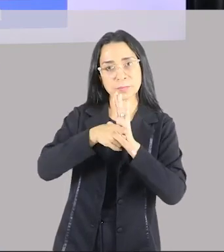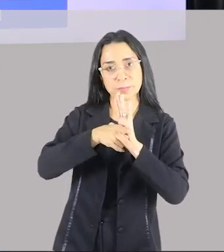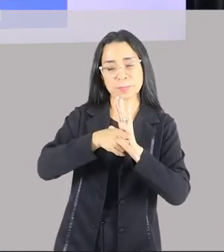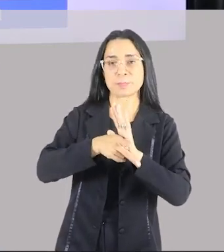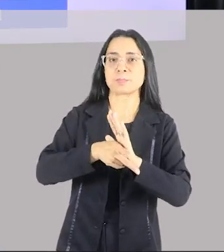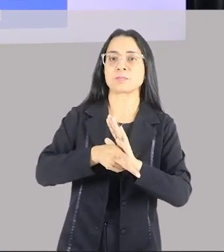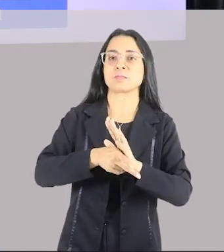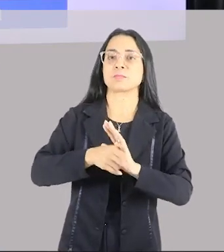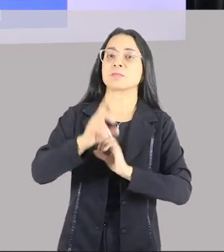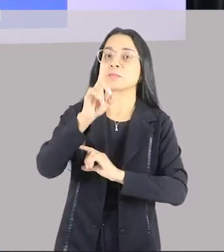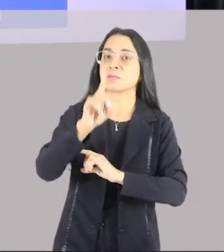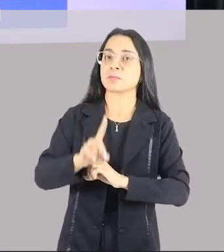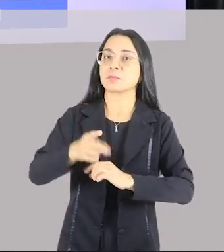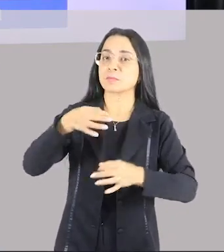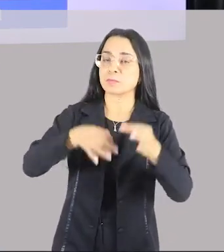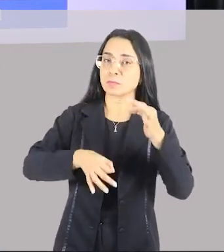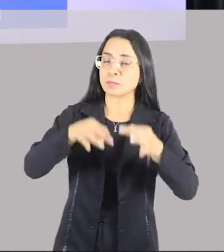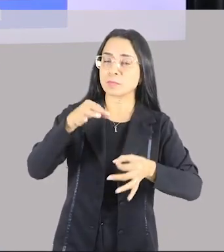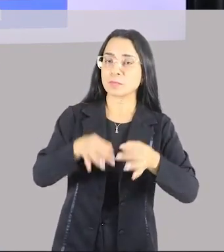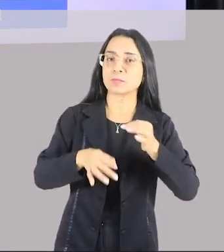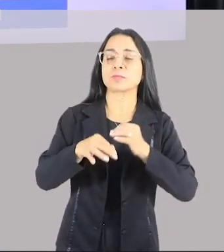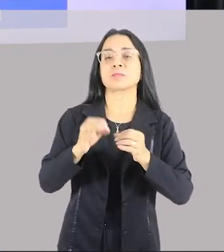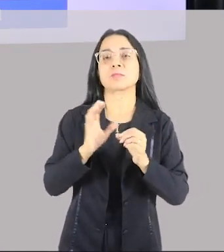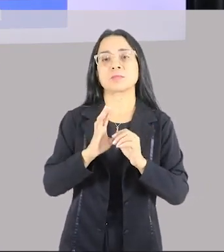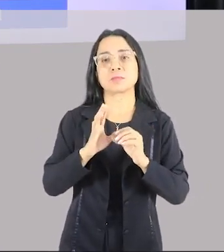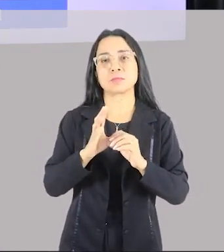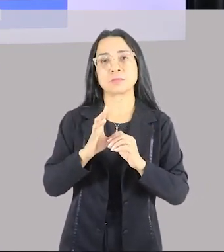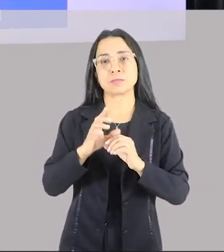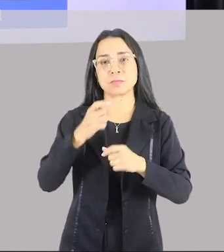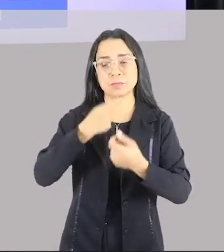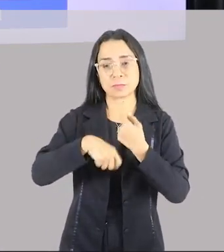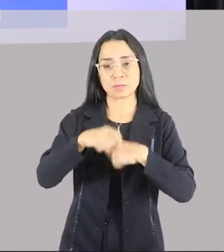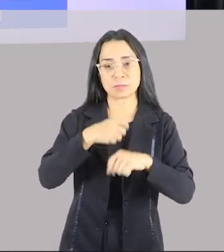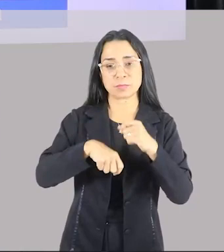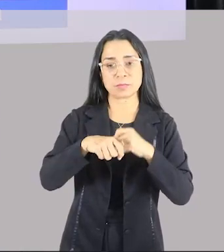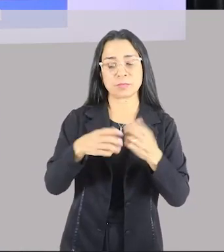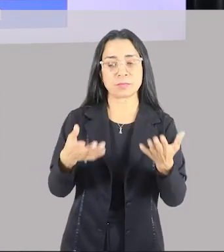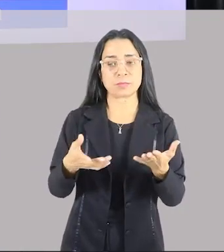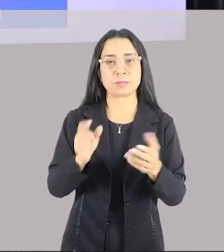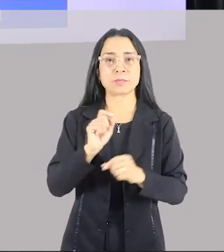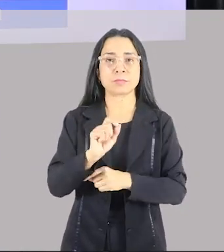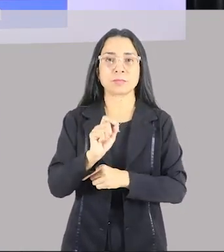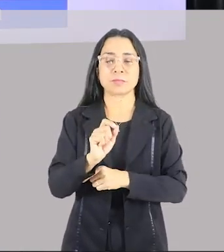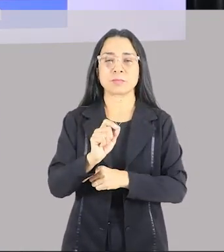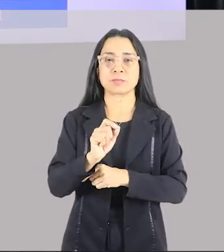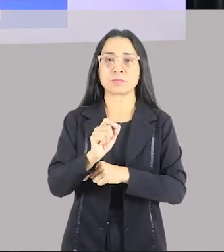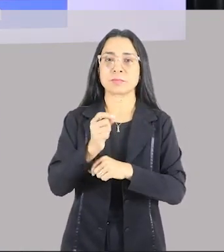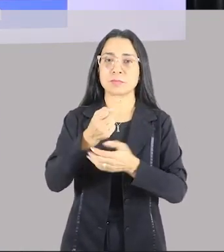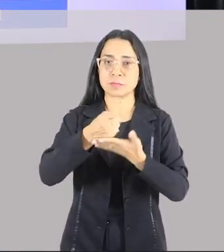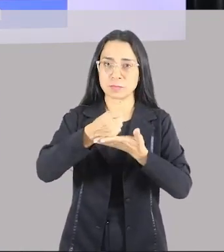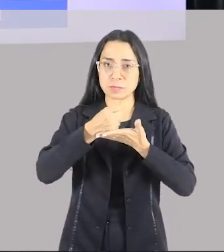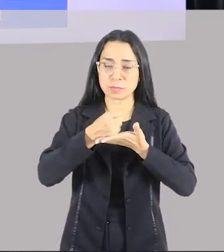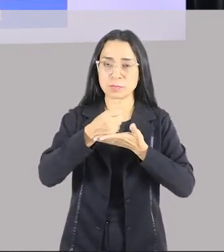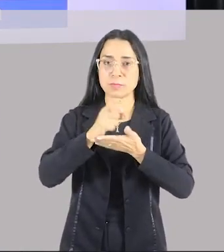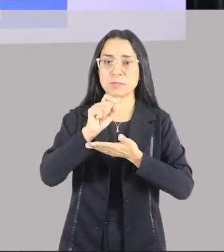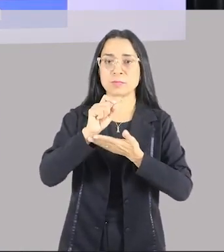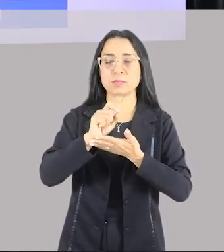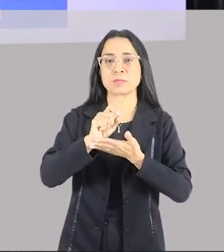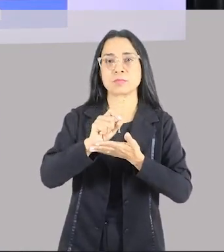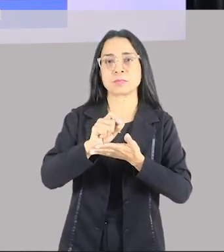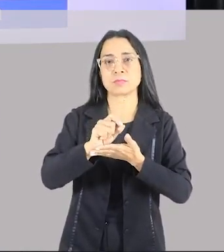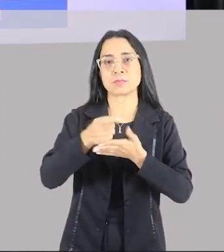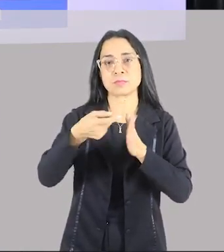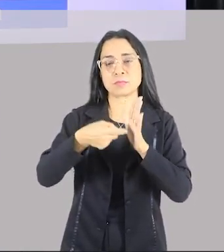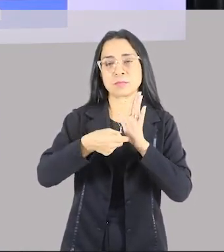direito administrativo. Então, uma característica própria de cada conceito. Isso vai nos dar as dicas sobre o que ele está querendo dizer na